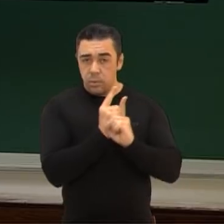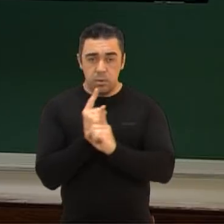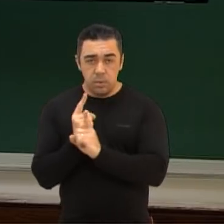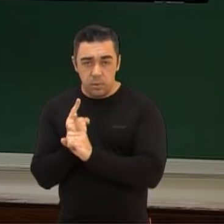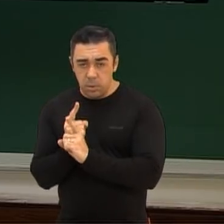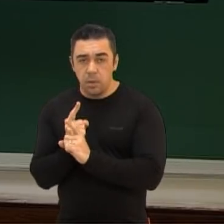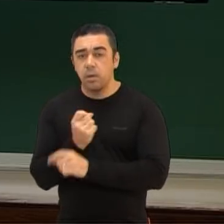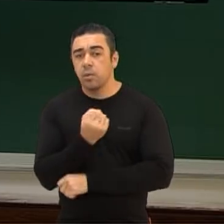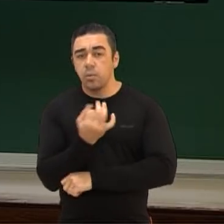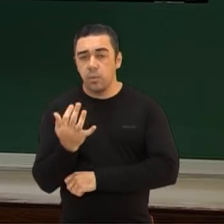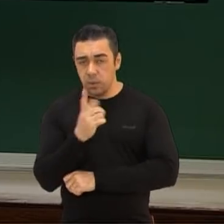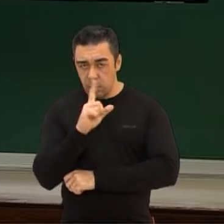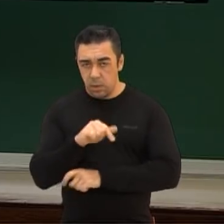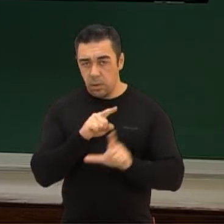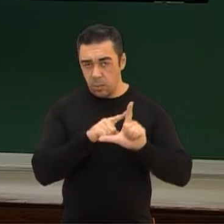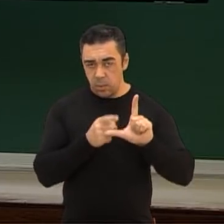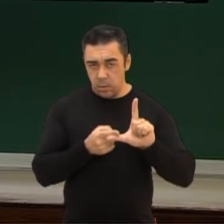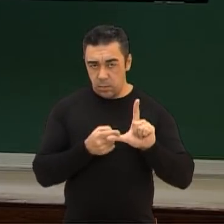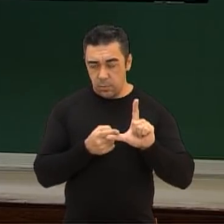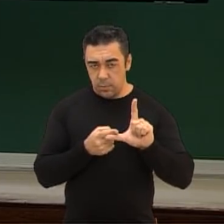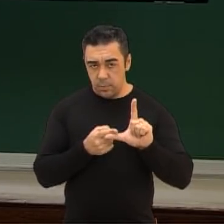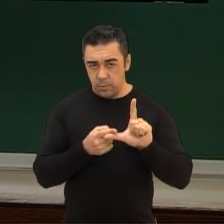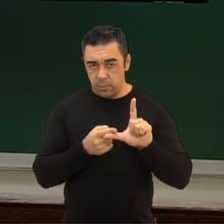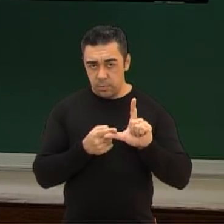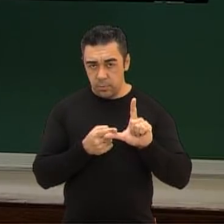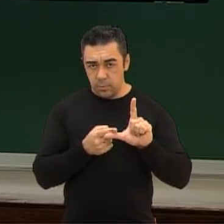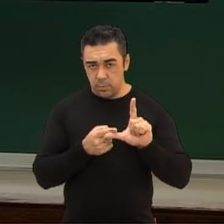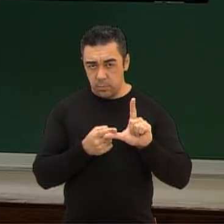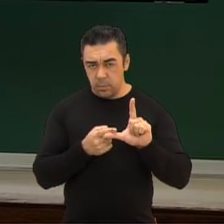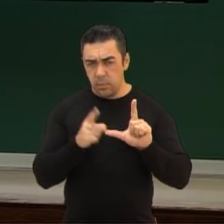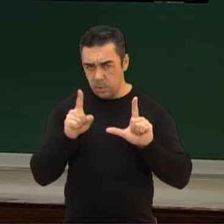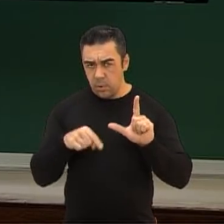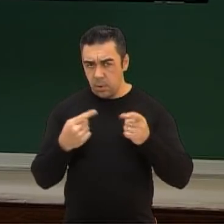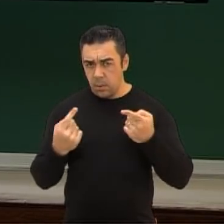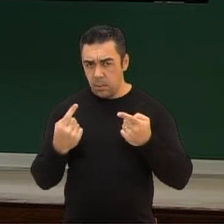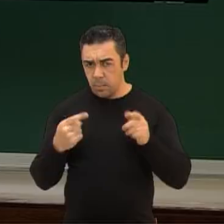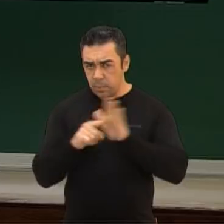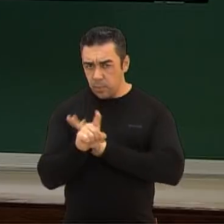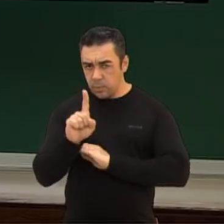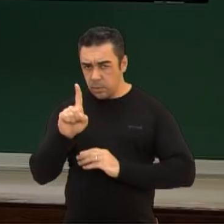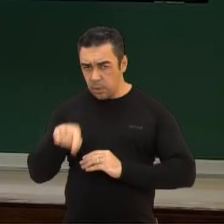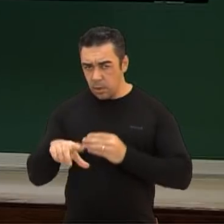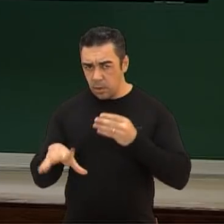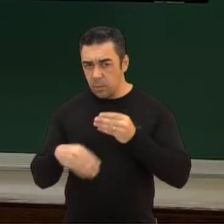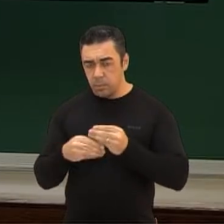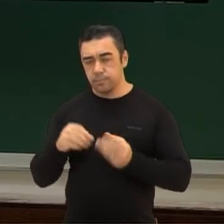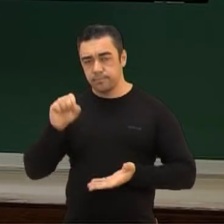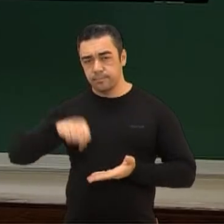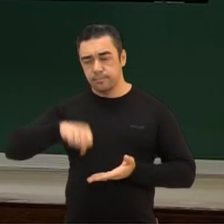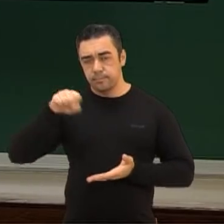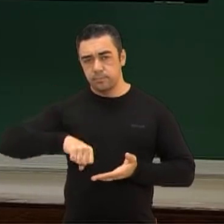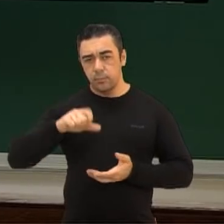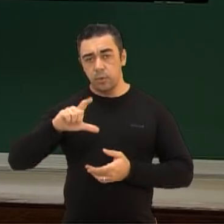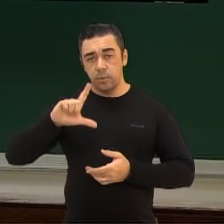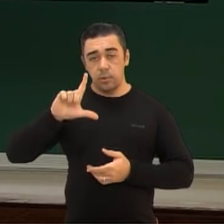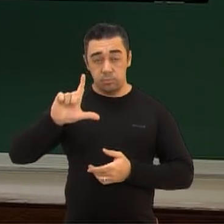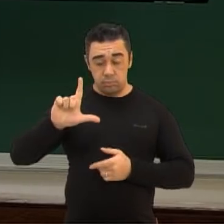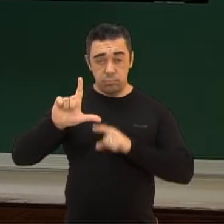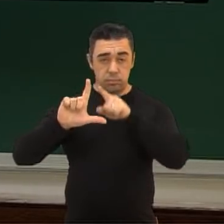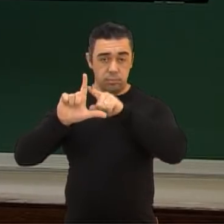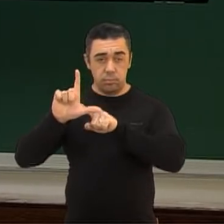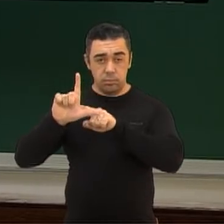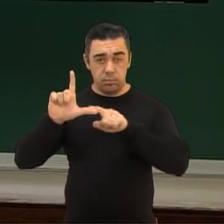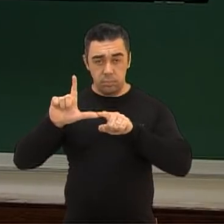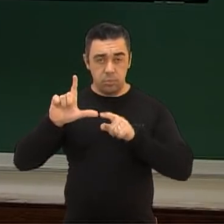descobrirmos quem que é o ângulo, não é mesmo? Será que eles são complementares? São sim. Por quê? Porque nós temos um